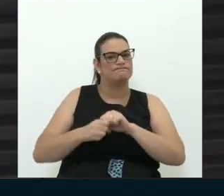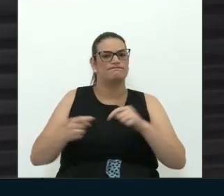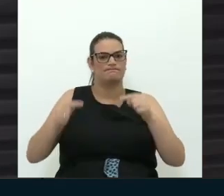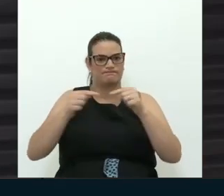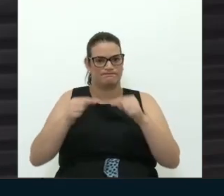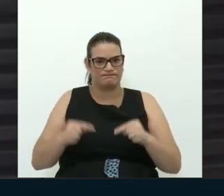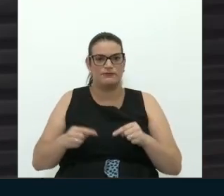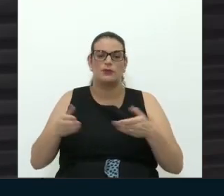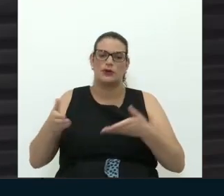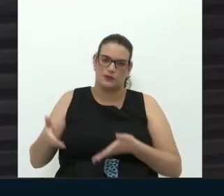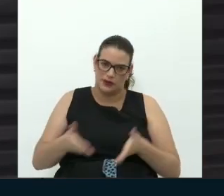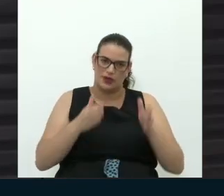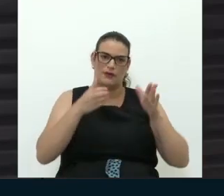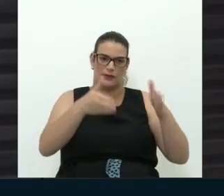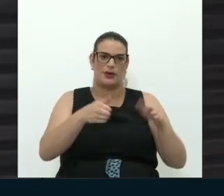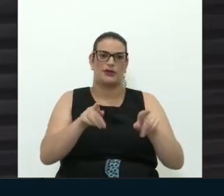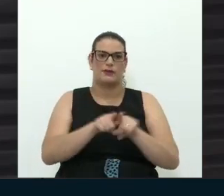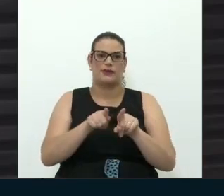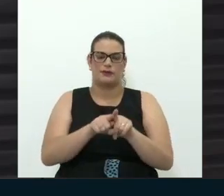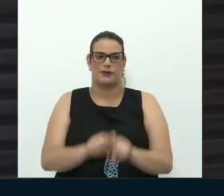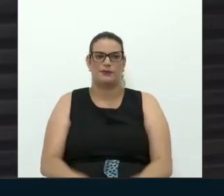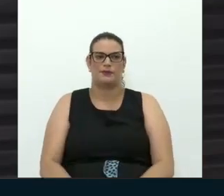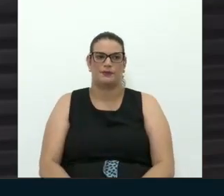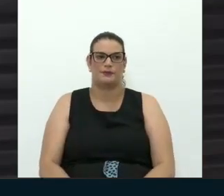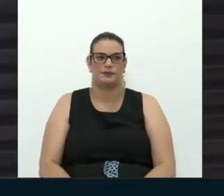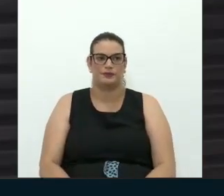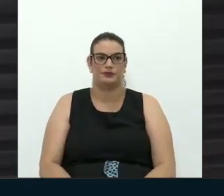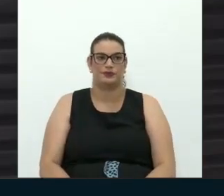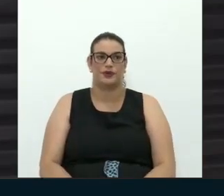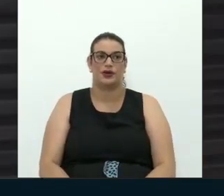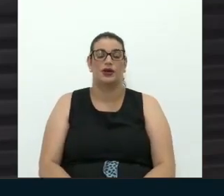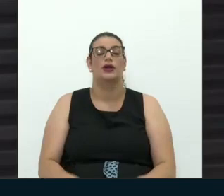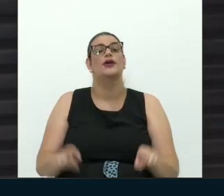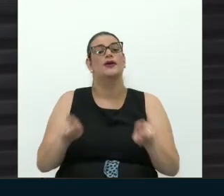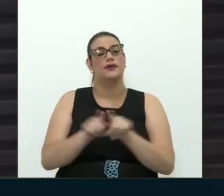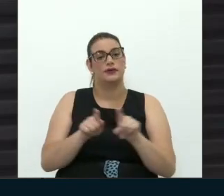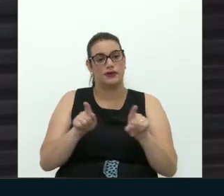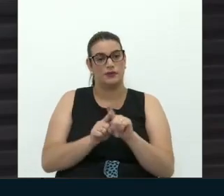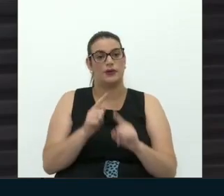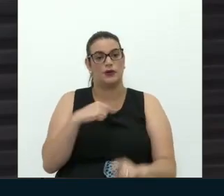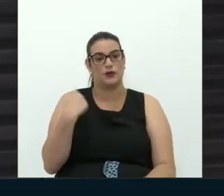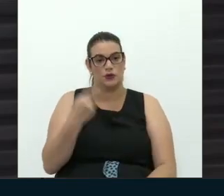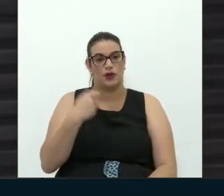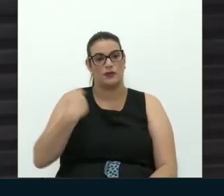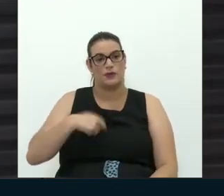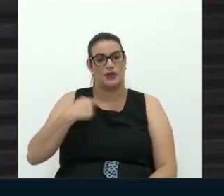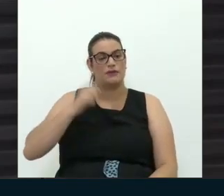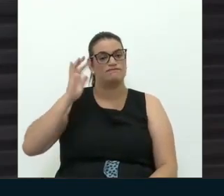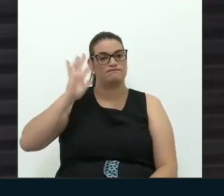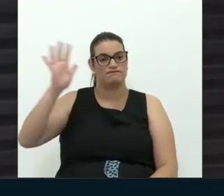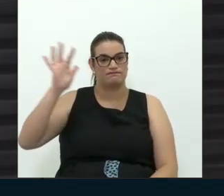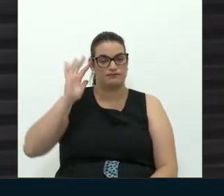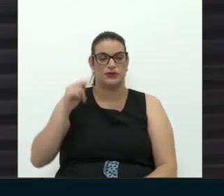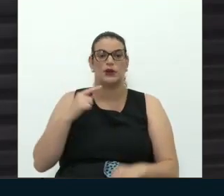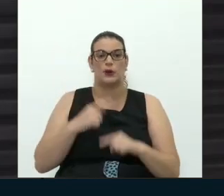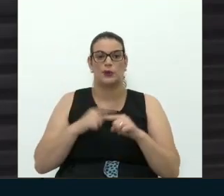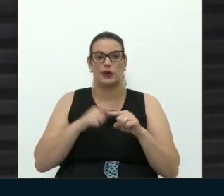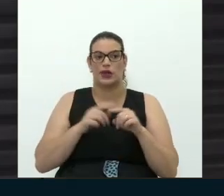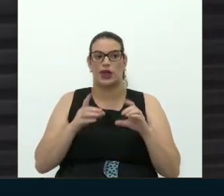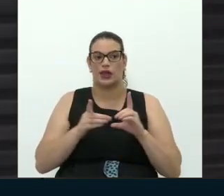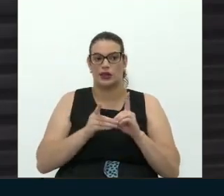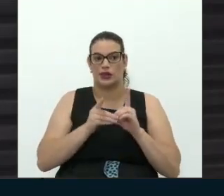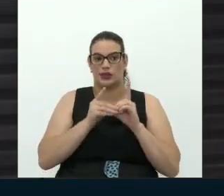também possam participar e a gente também precisa pensar que essa quebra de uma